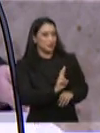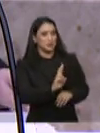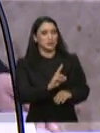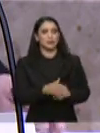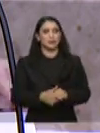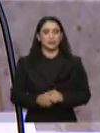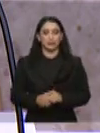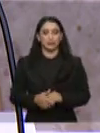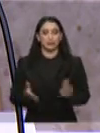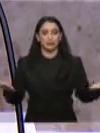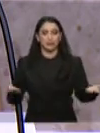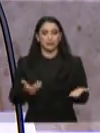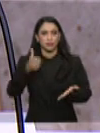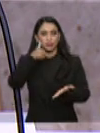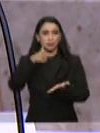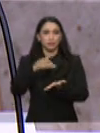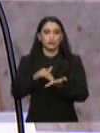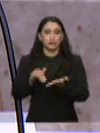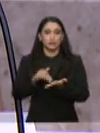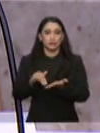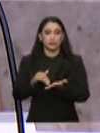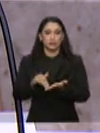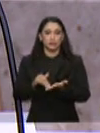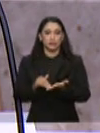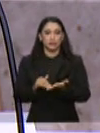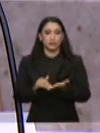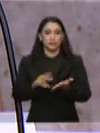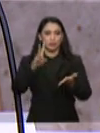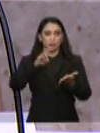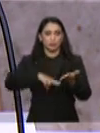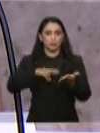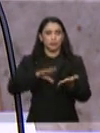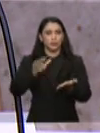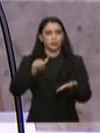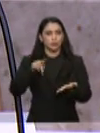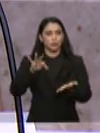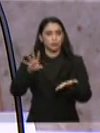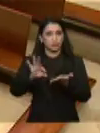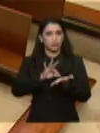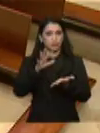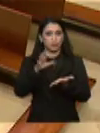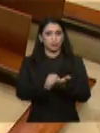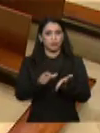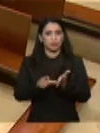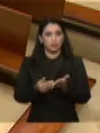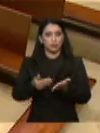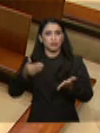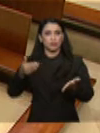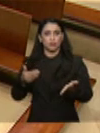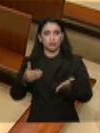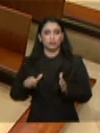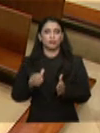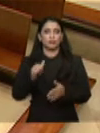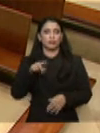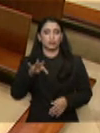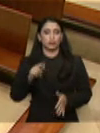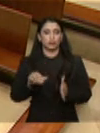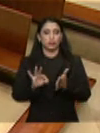à senhora secretária que proceda à leitura da ata da sessão anterior. Ata da primeira